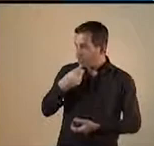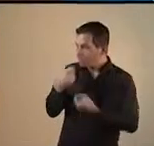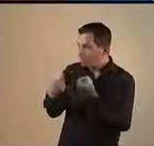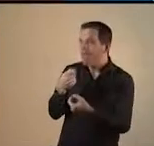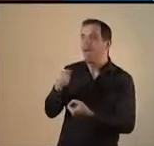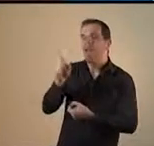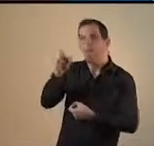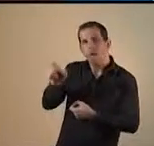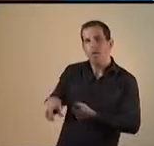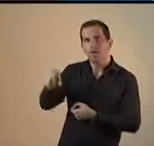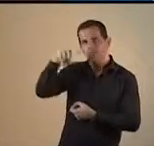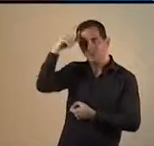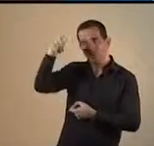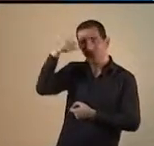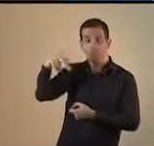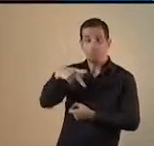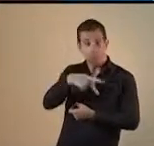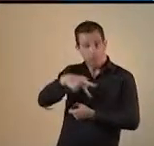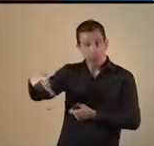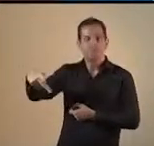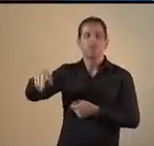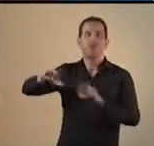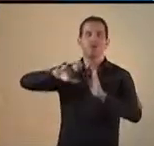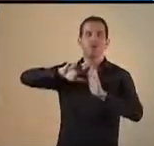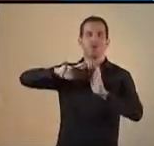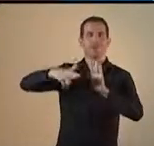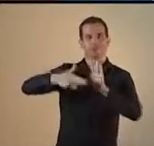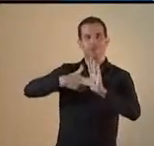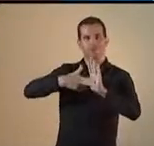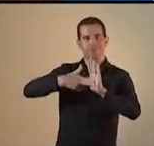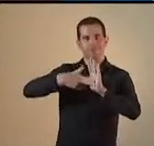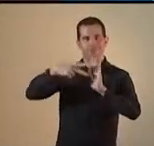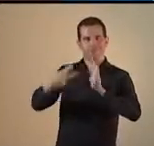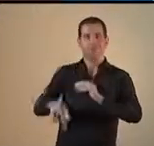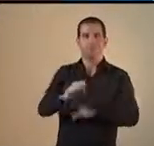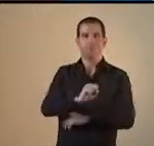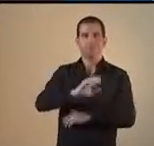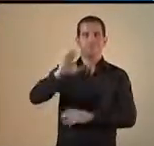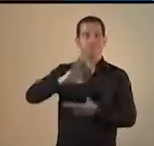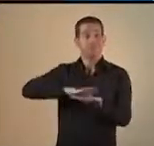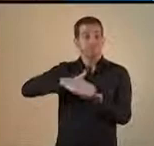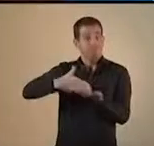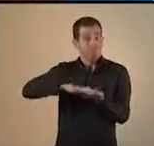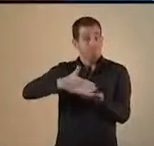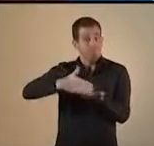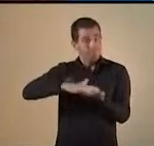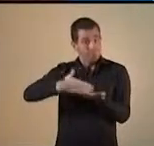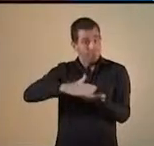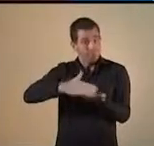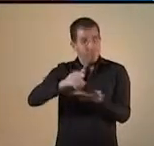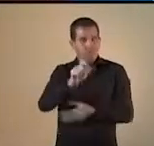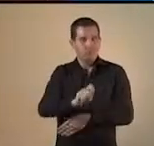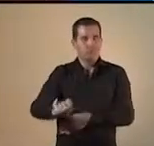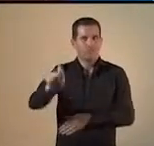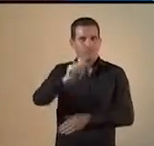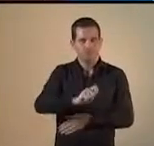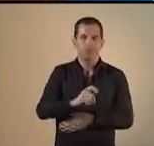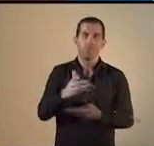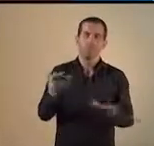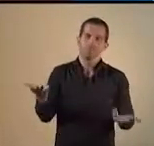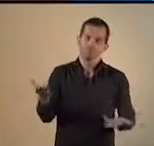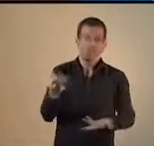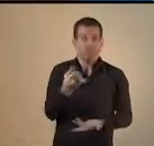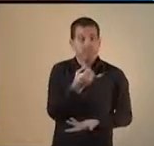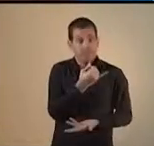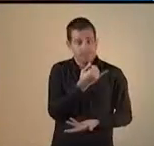Diego Barbosa, ele é presidente da Associação Catarinense de Tradutores e Intérpretes da Língua de Sinais. E felizmente,